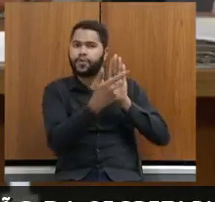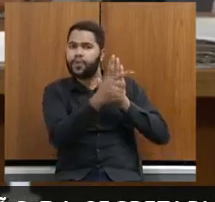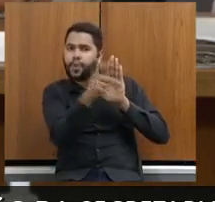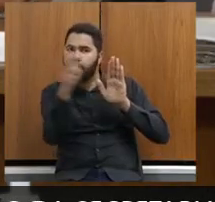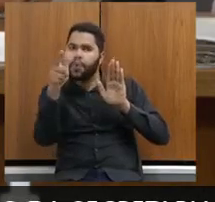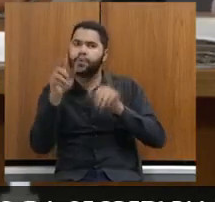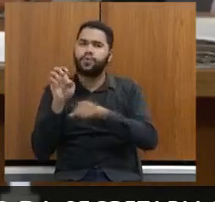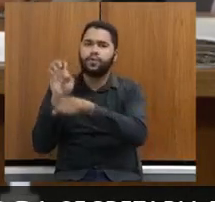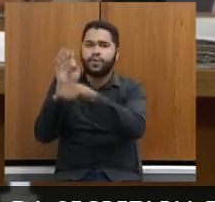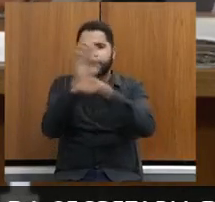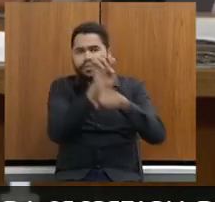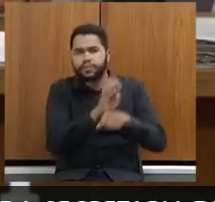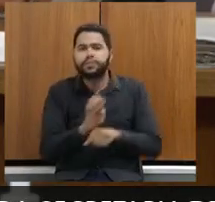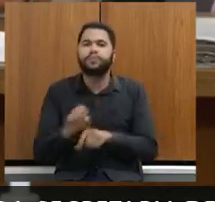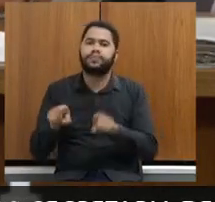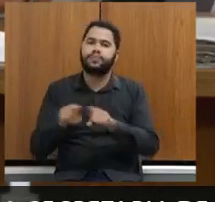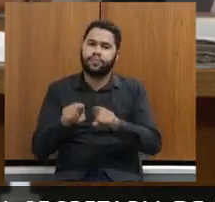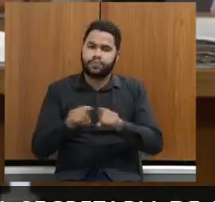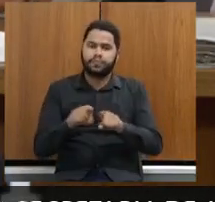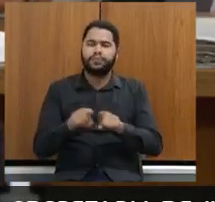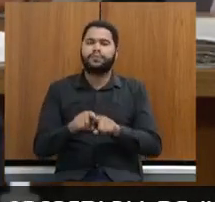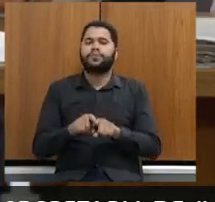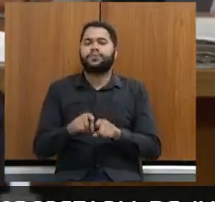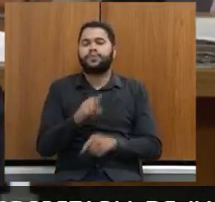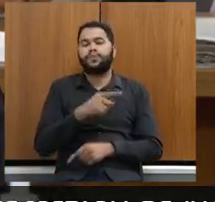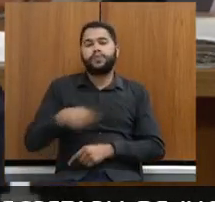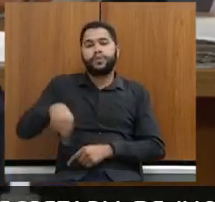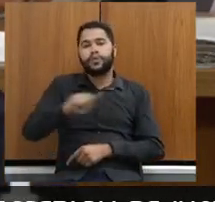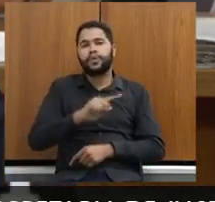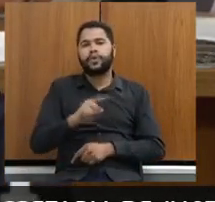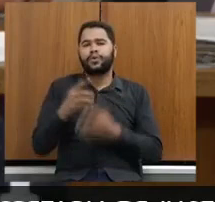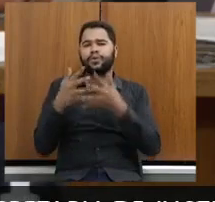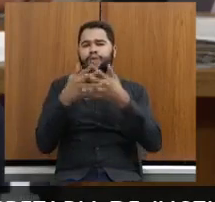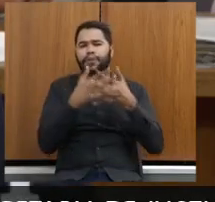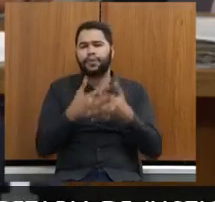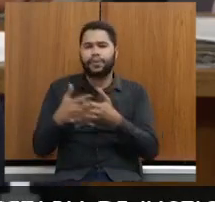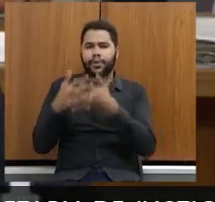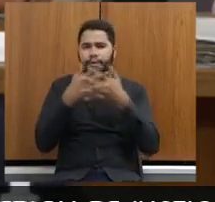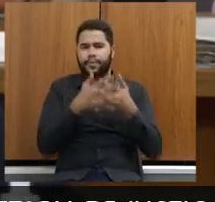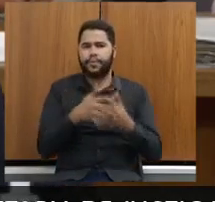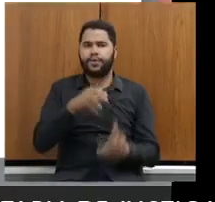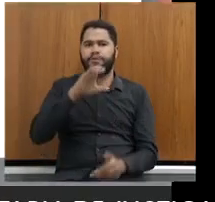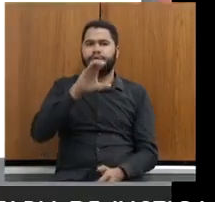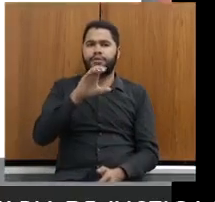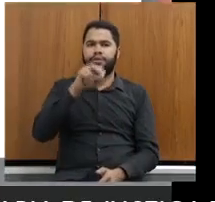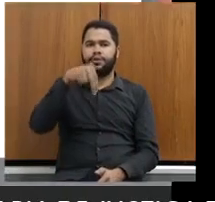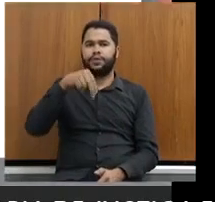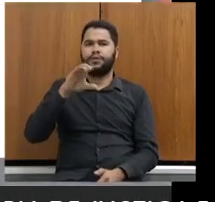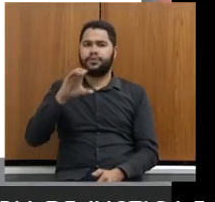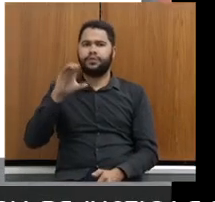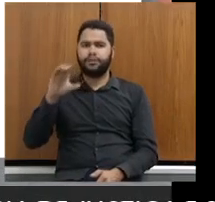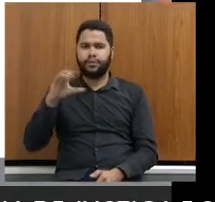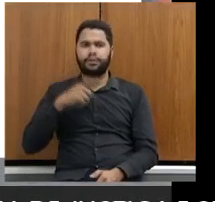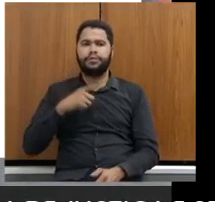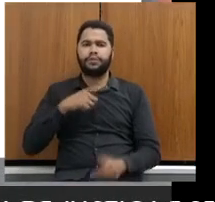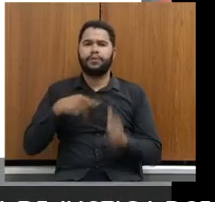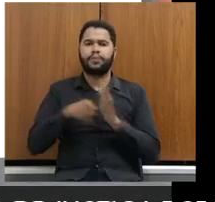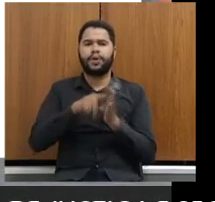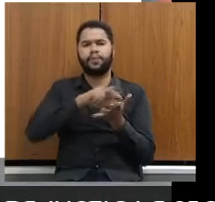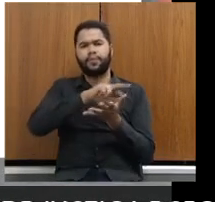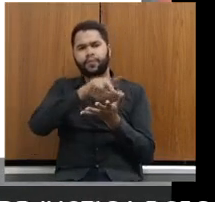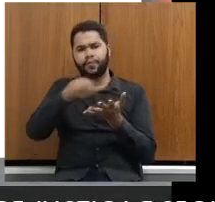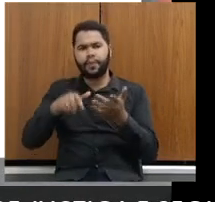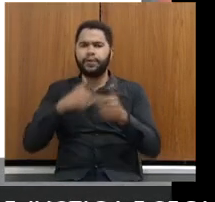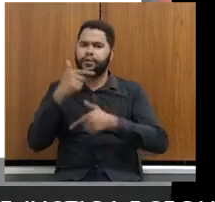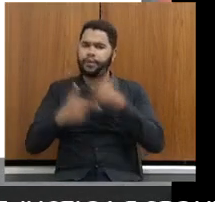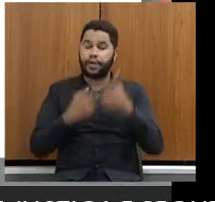outros estados aqui da Federação então o nosso o nosso caminhão lados e se ele tem sido utilizado em muitas alterações e